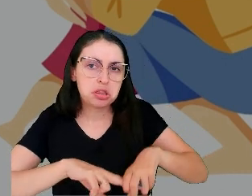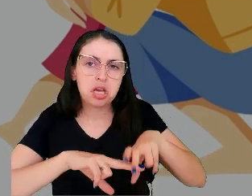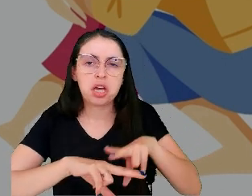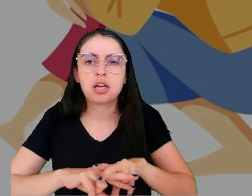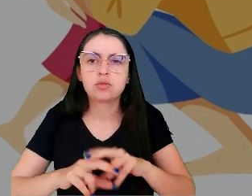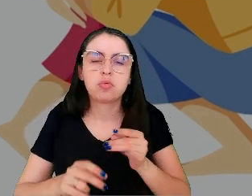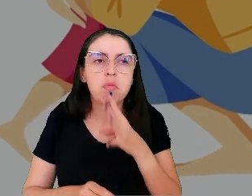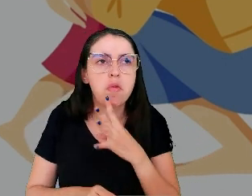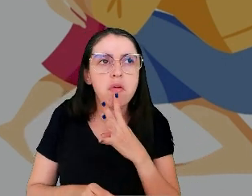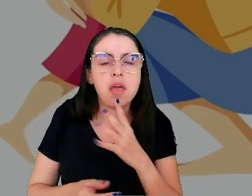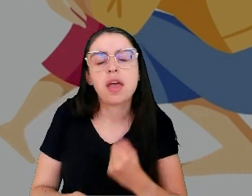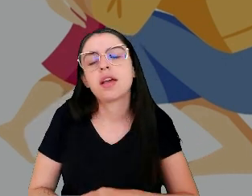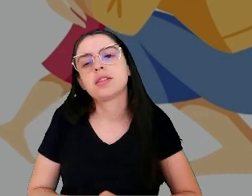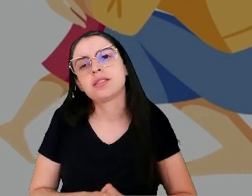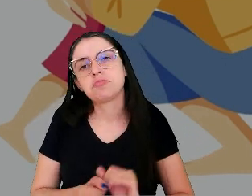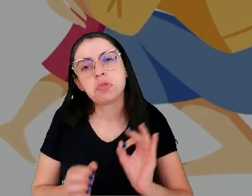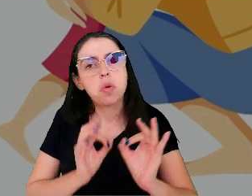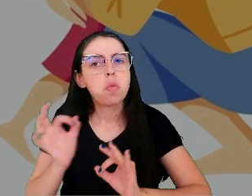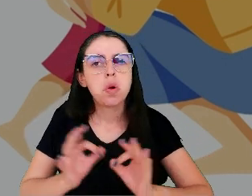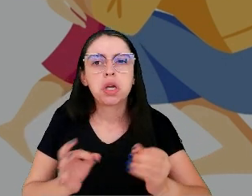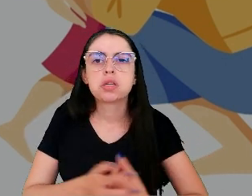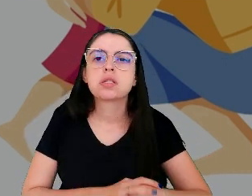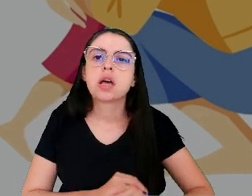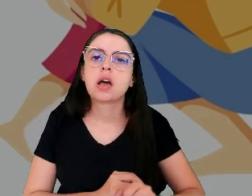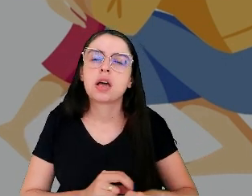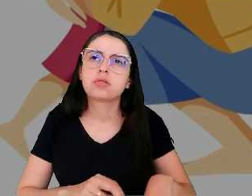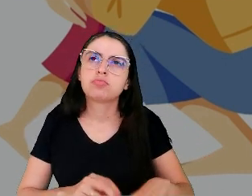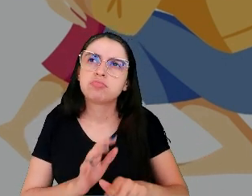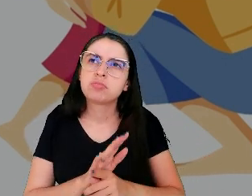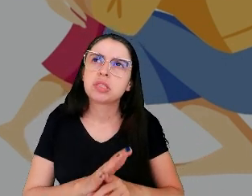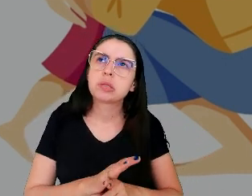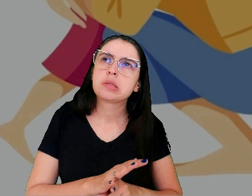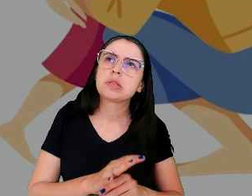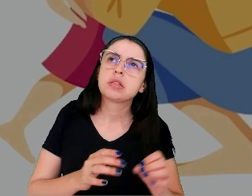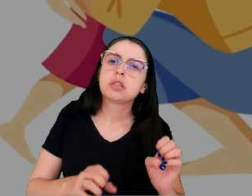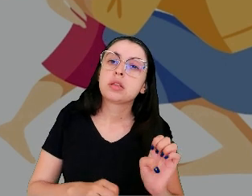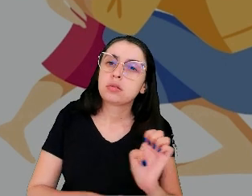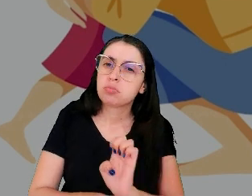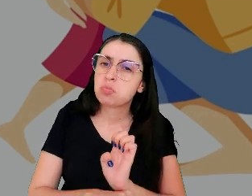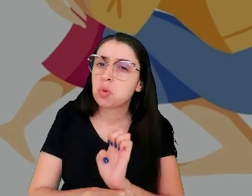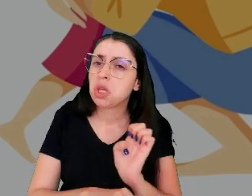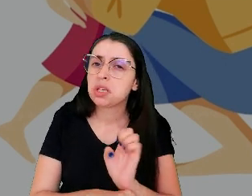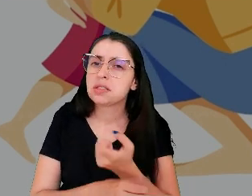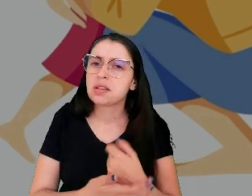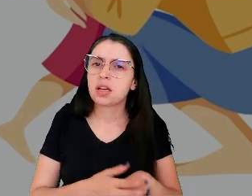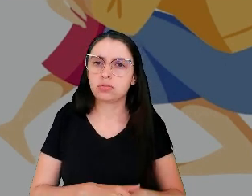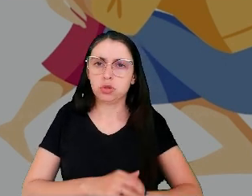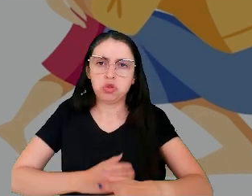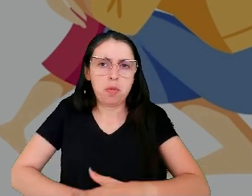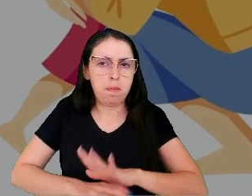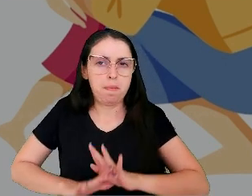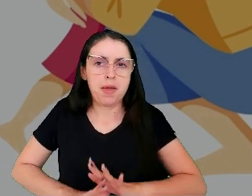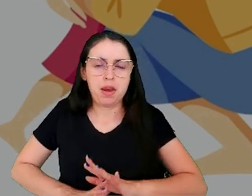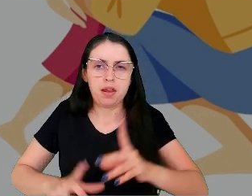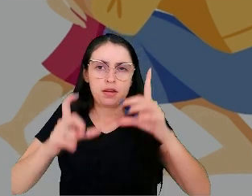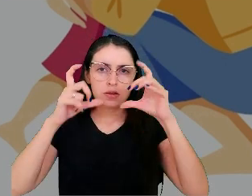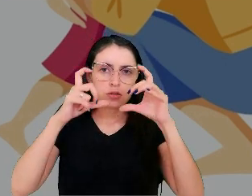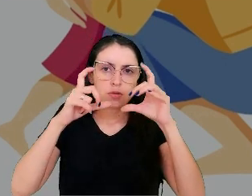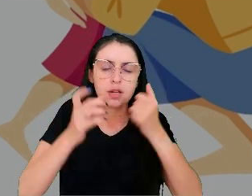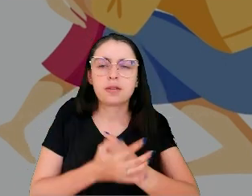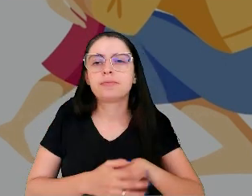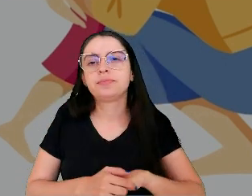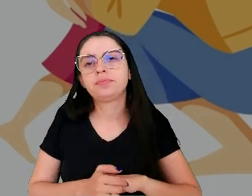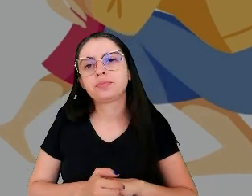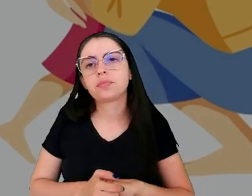que vocês conhecem como é, aquela foto bem do interior, sentada no sofá e todo mundo duro, e a gente fotografando. Mas o André, e